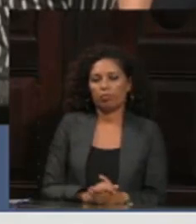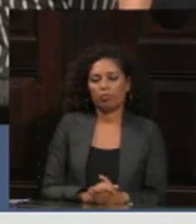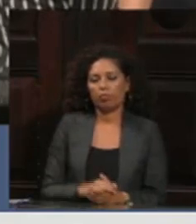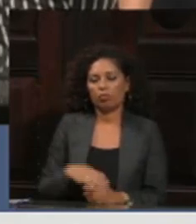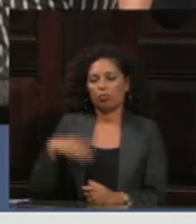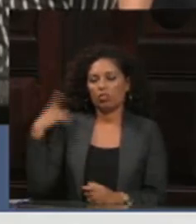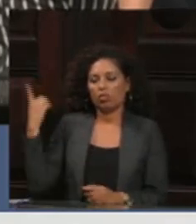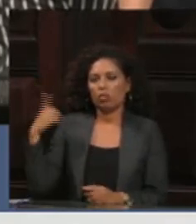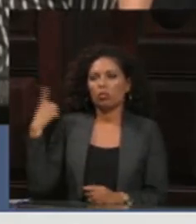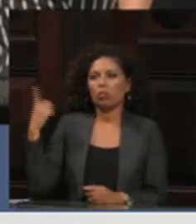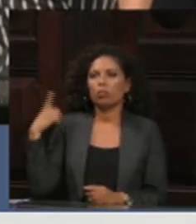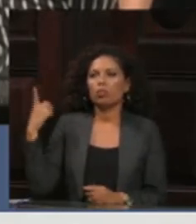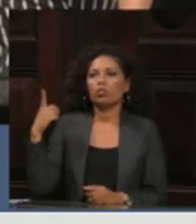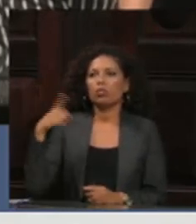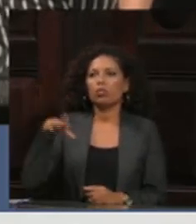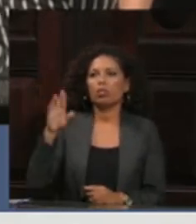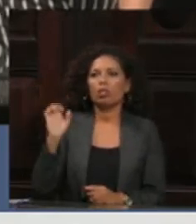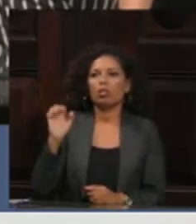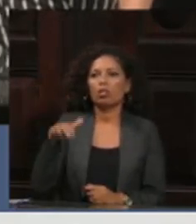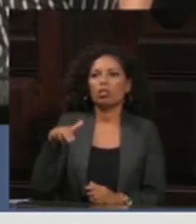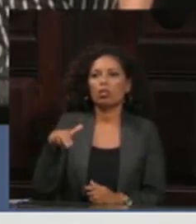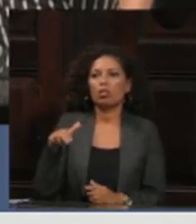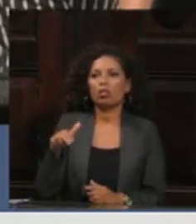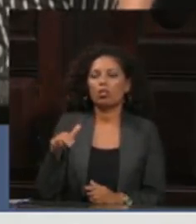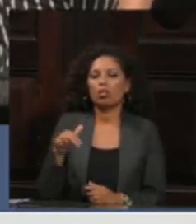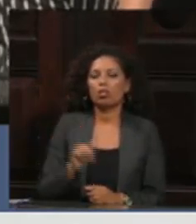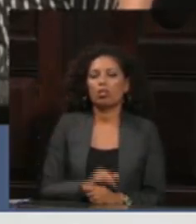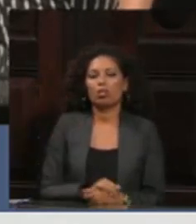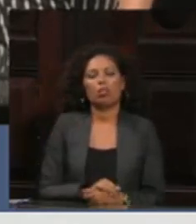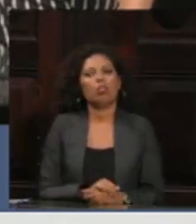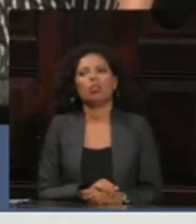Deputado Renan Ferreirinha. Deputado